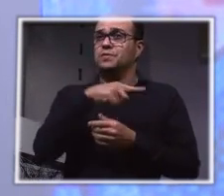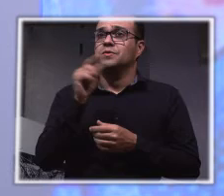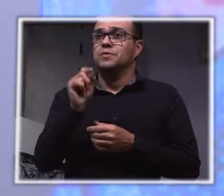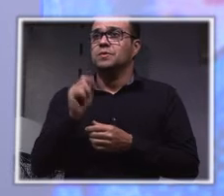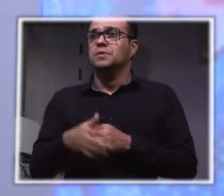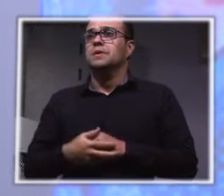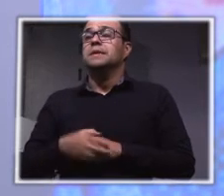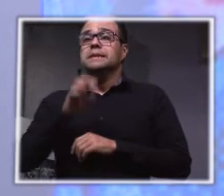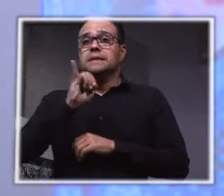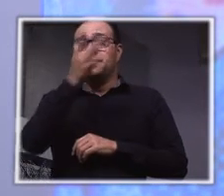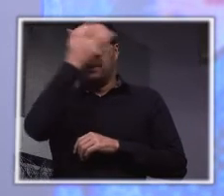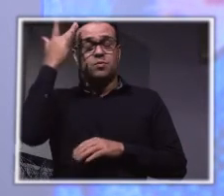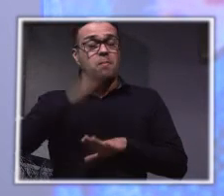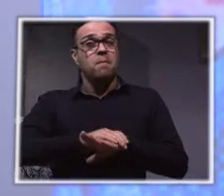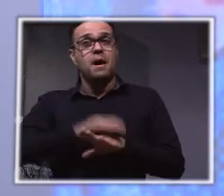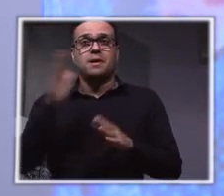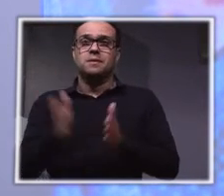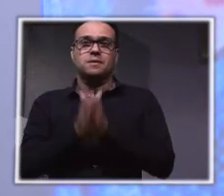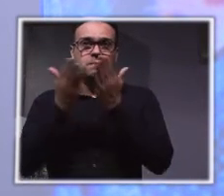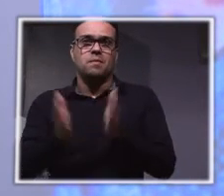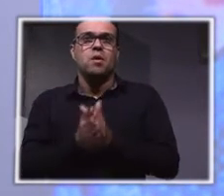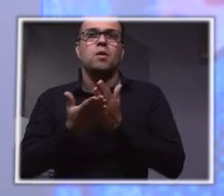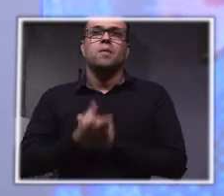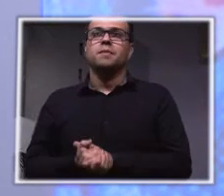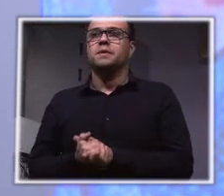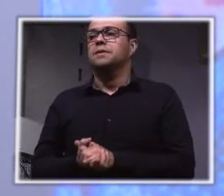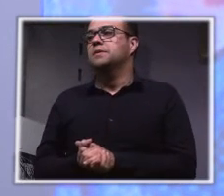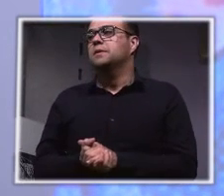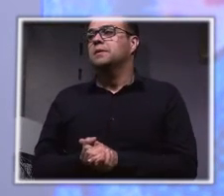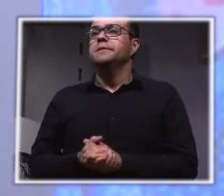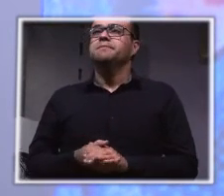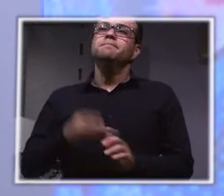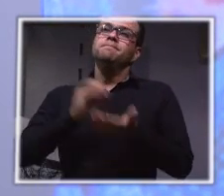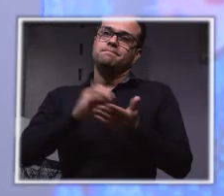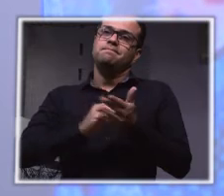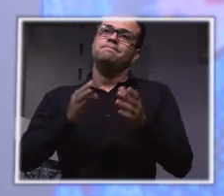Quanto mais pobre o cidadão, mais inacessível é a justiça.